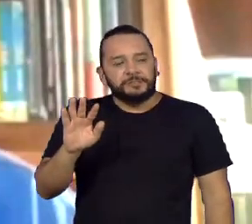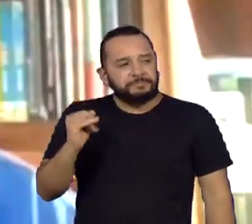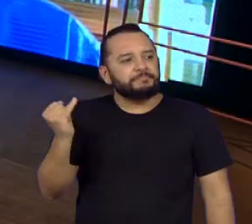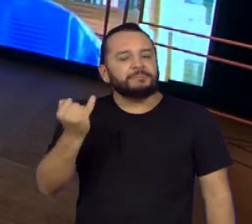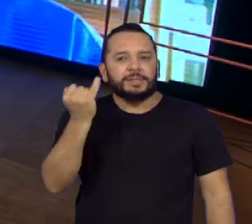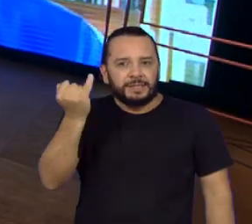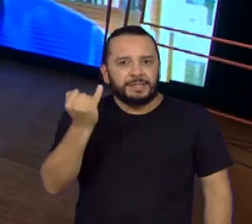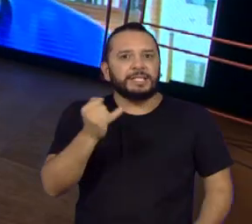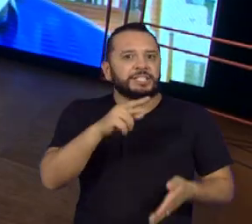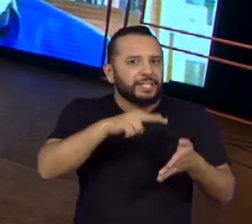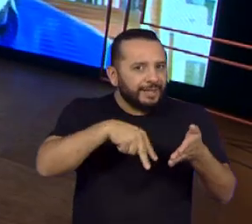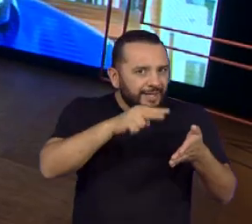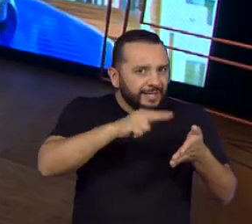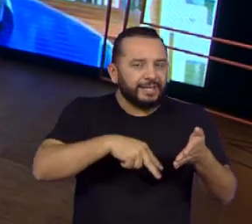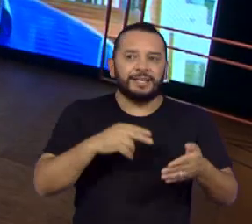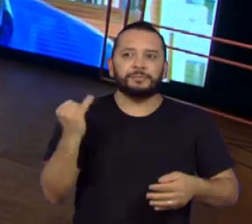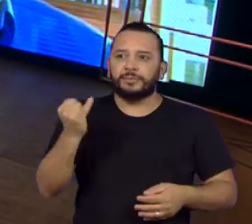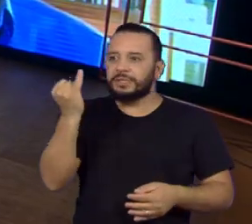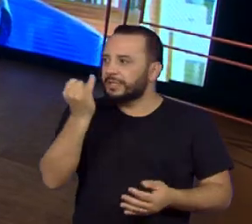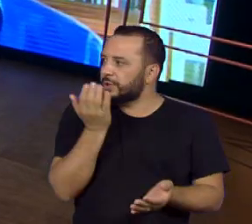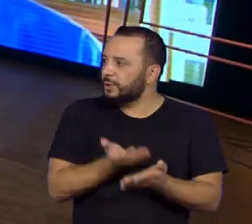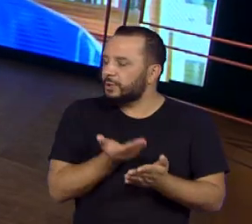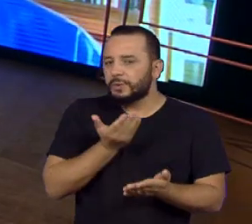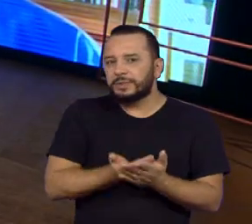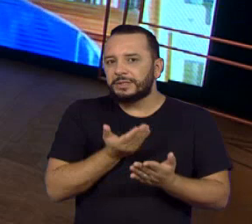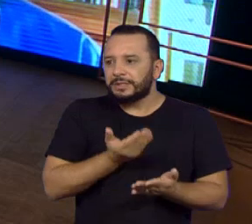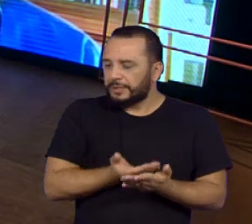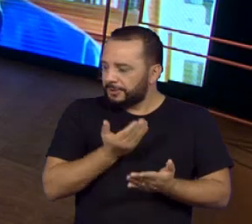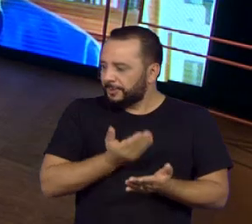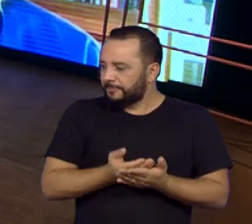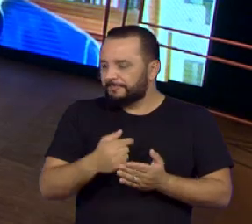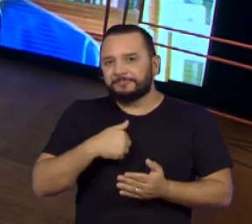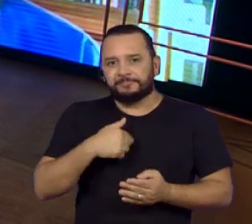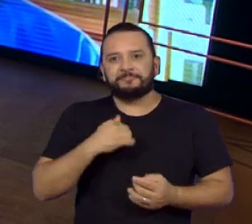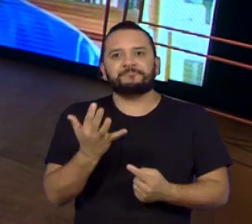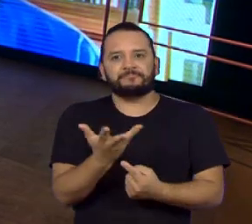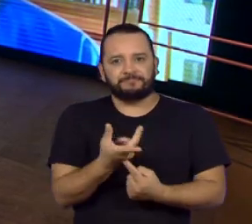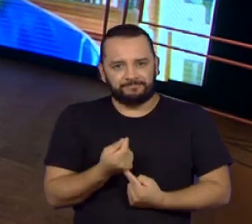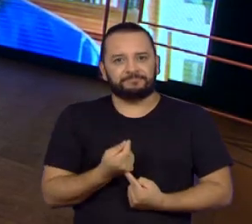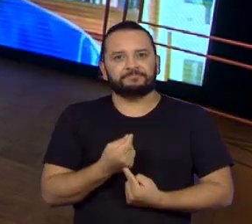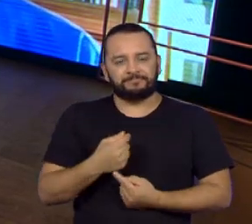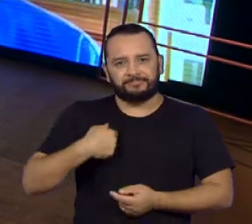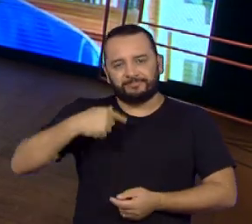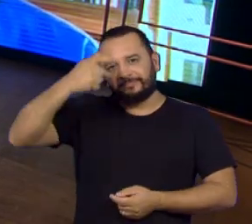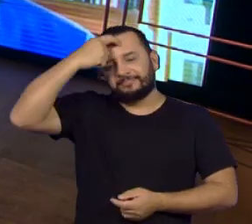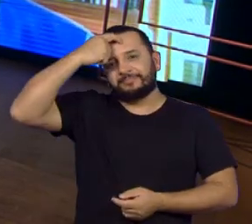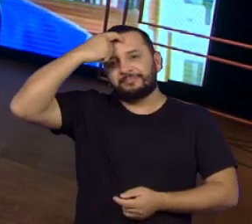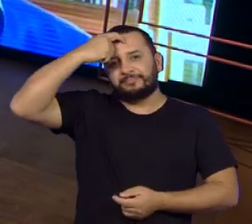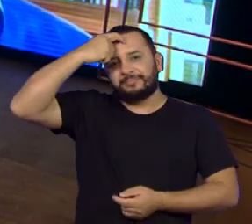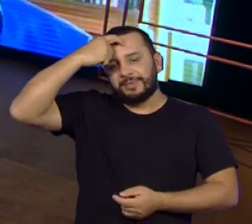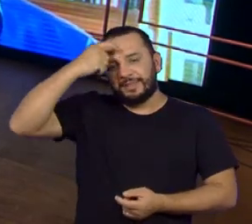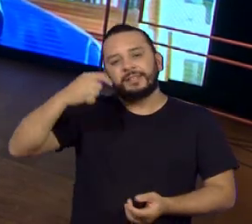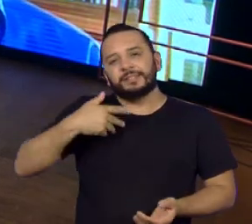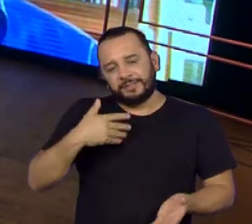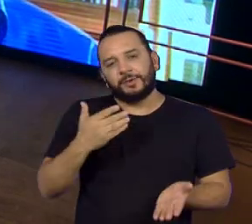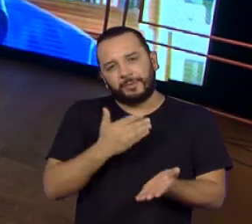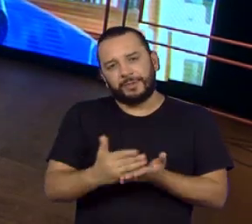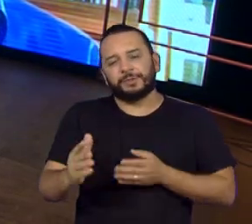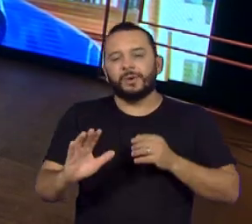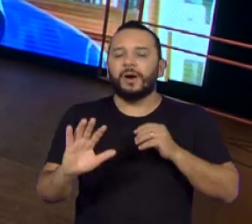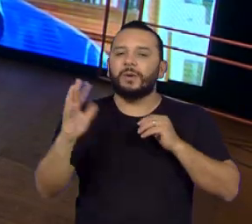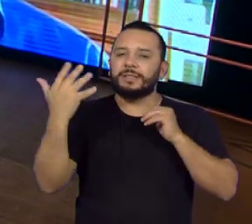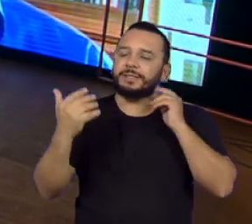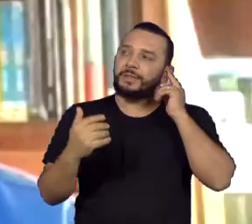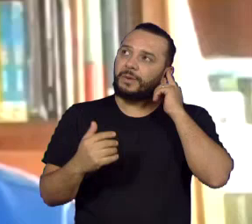do estudo e do próprio desenvolvimento da minha carreira de artista gráfico, né? E foi isso que